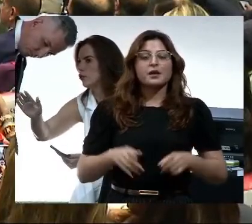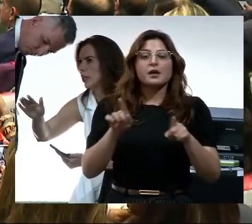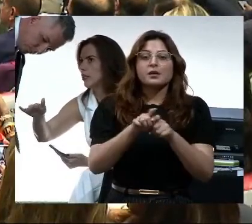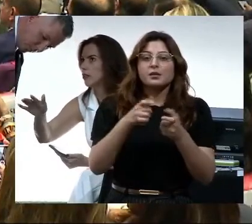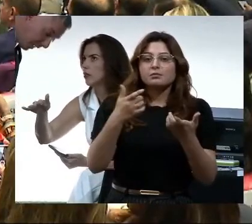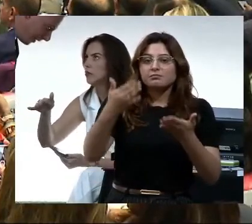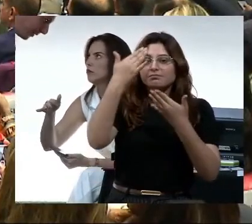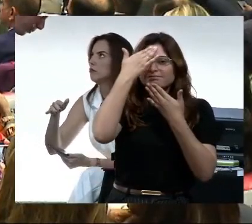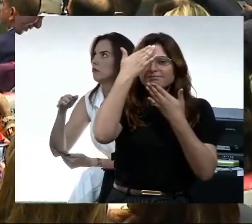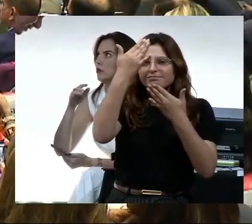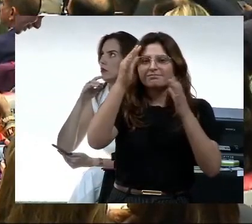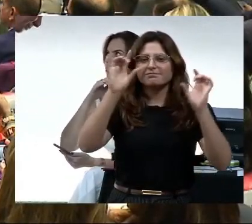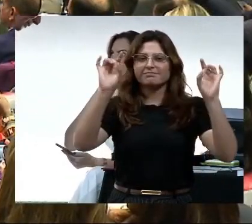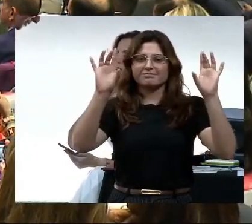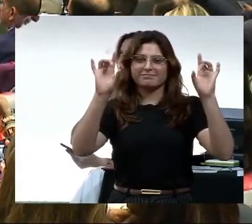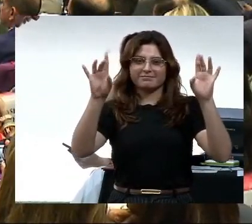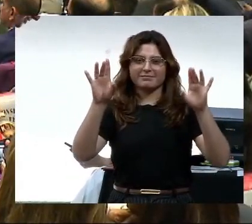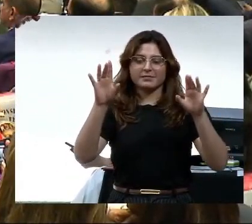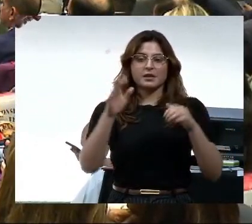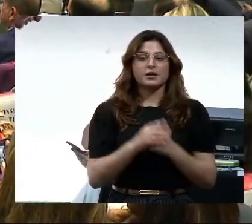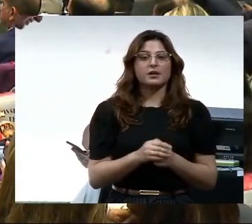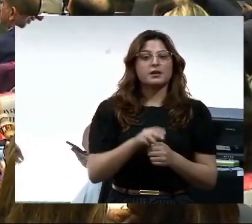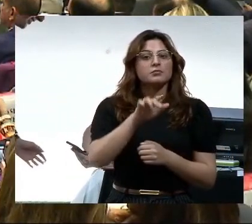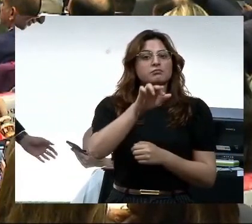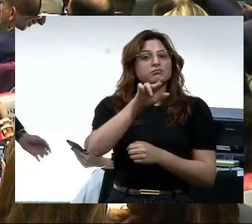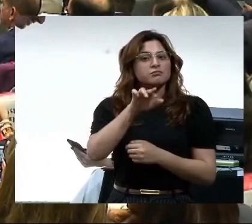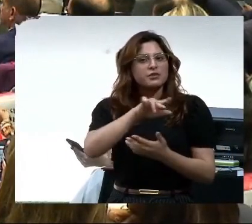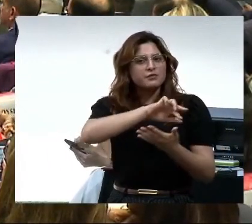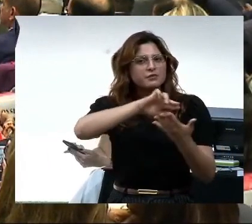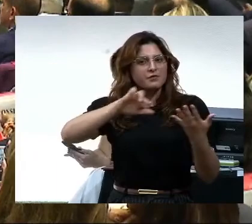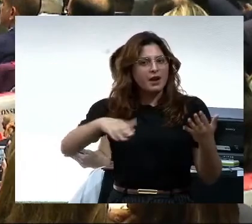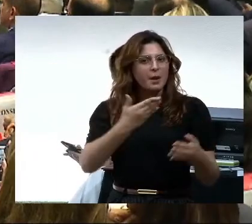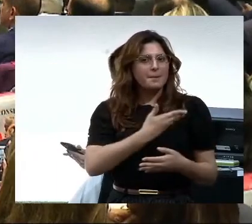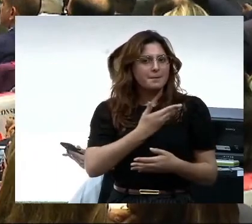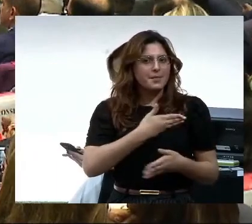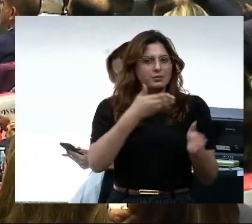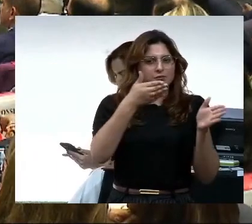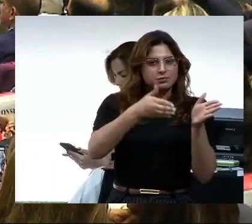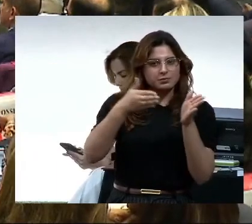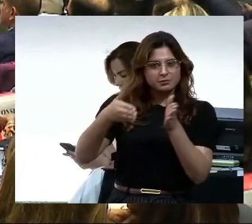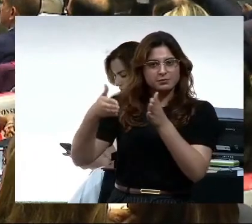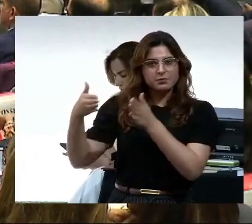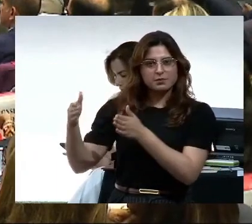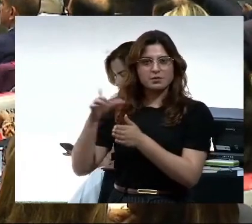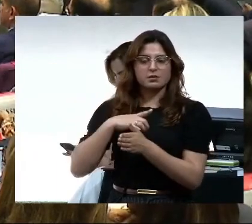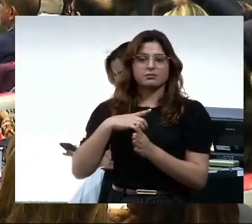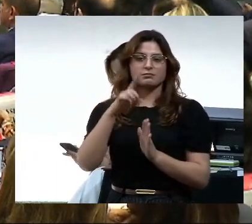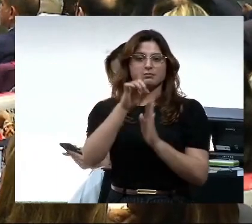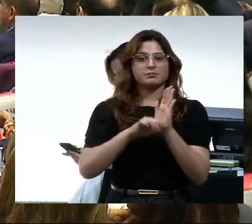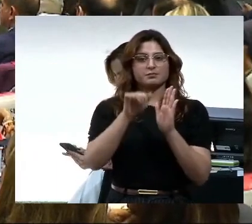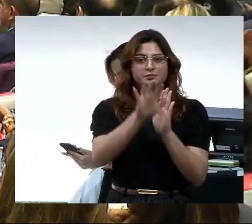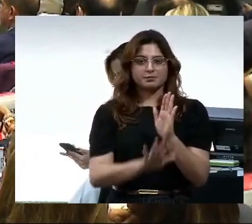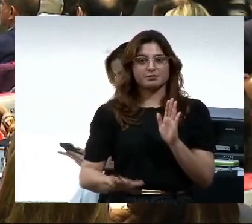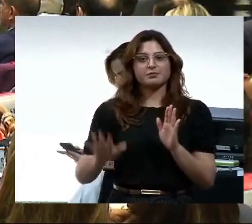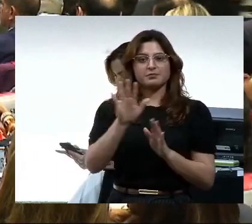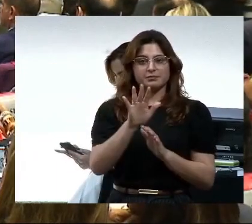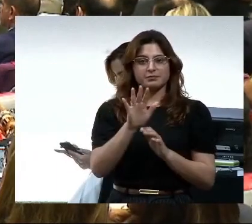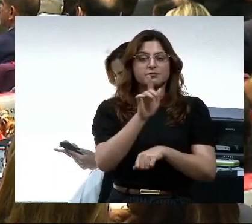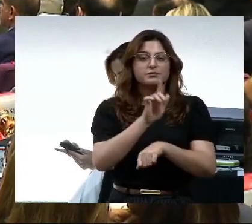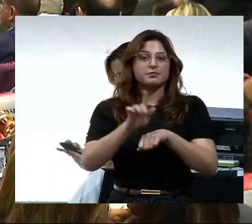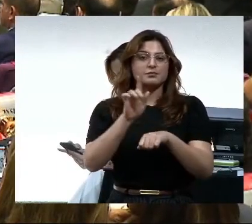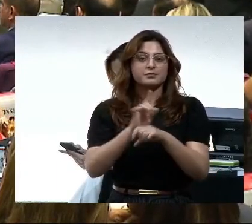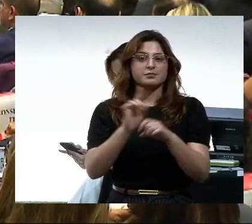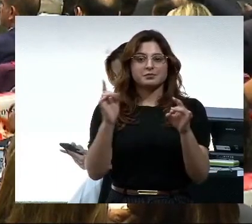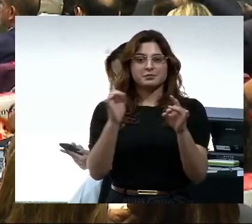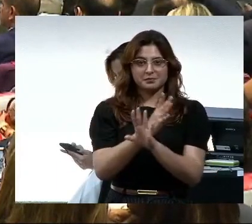agradecimento especial aos irmãos e irmãs de ordem que compuseram a diretoria nacional na gestão que se